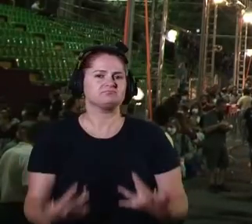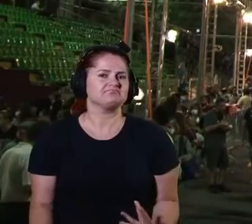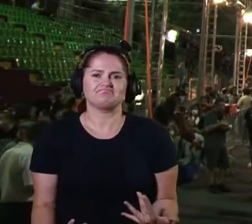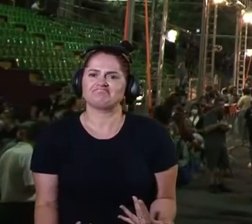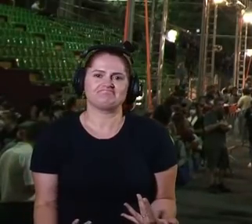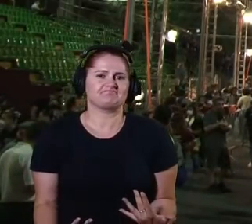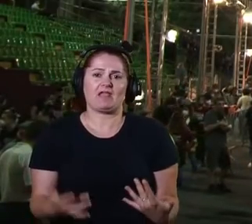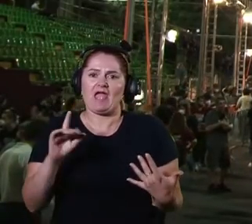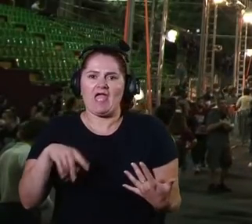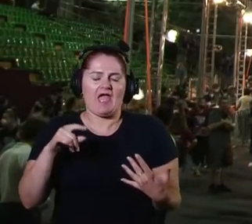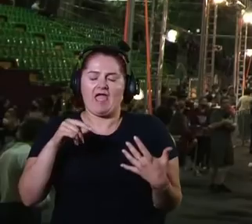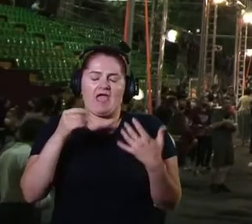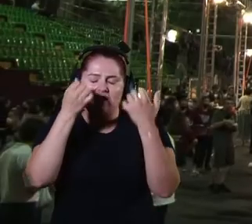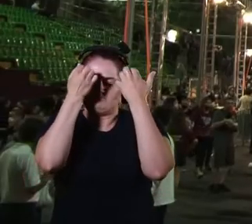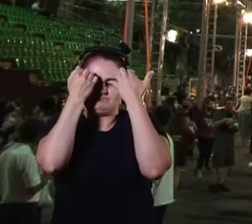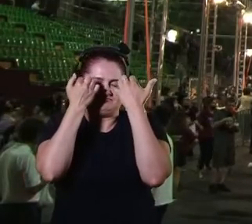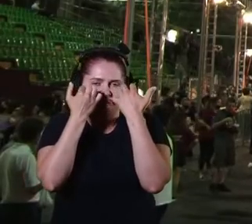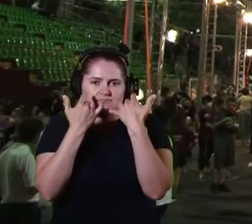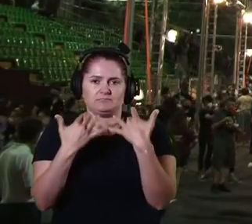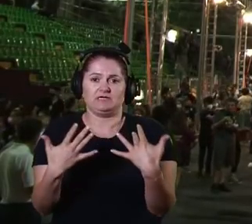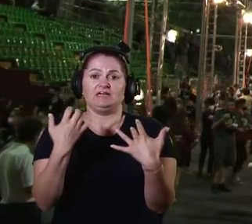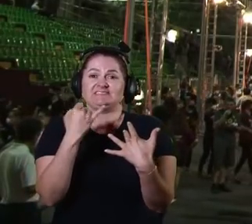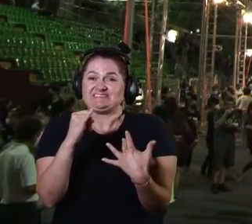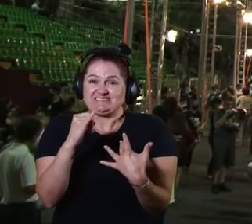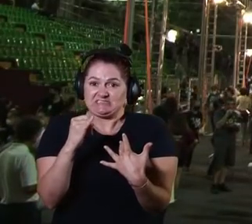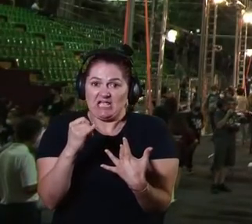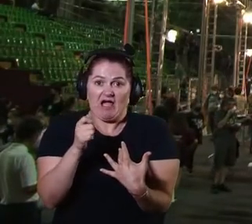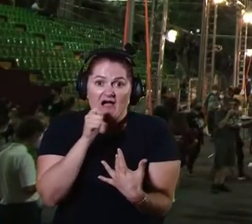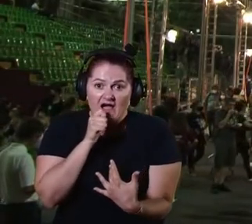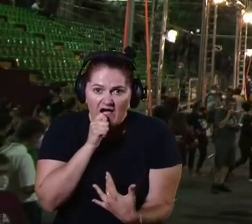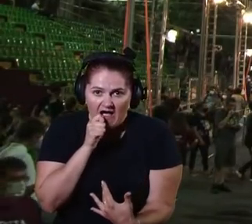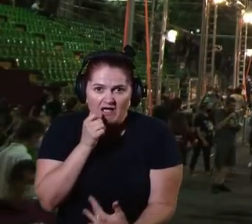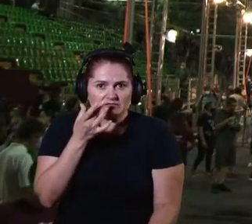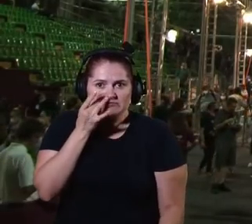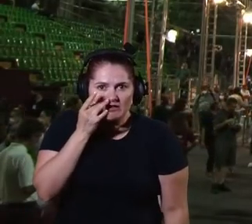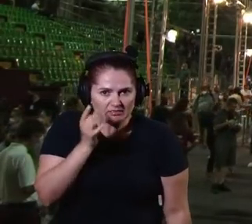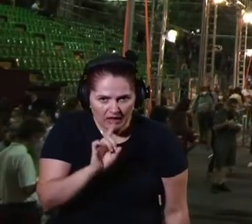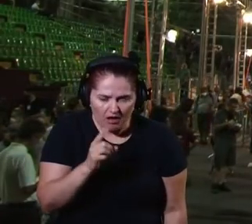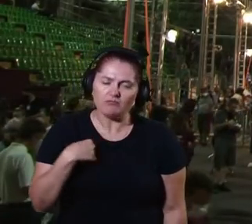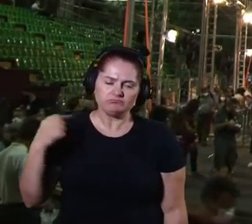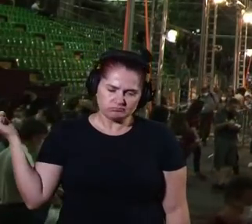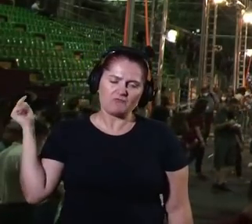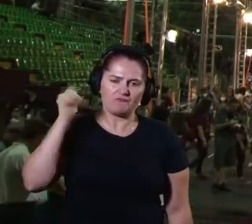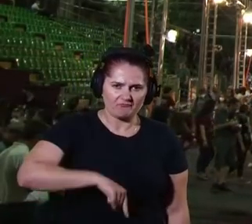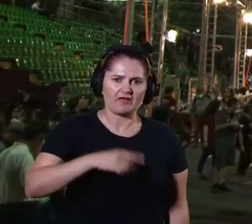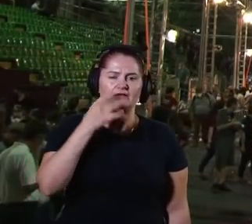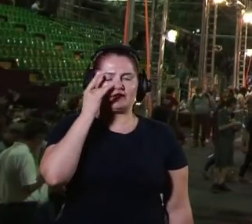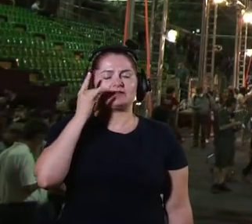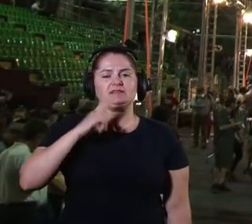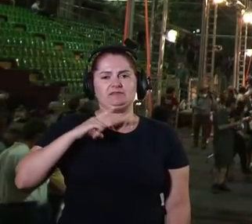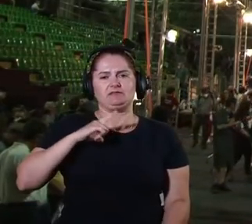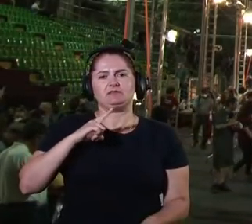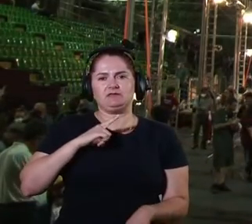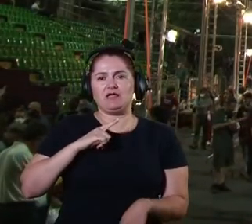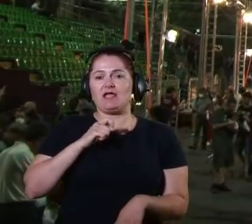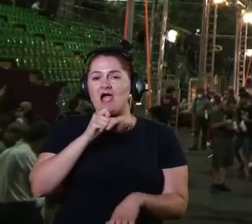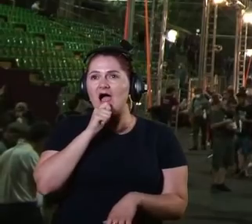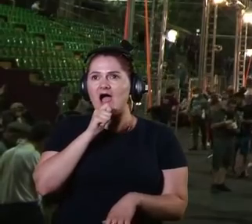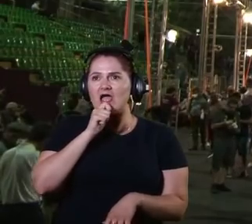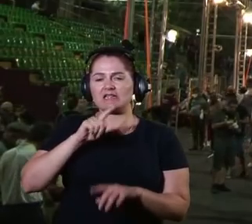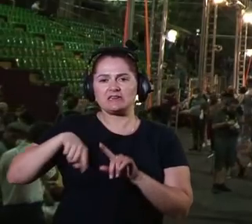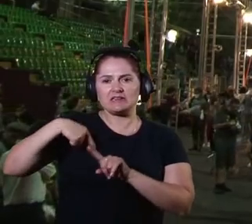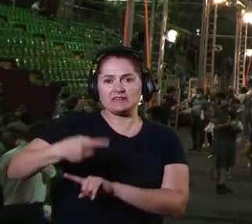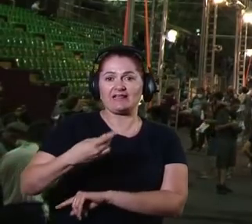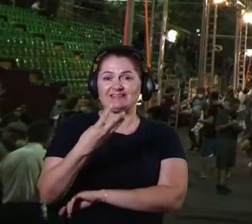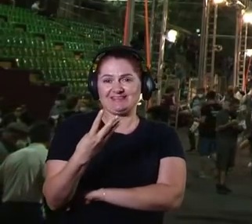uma coisa encantadora. Quem não pode vir assistir, que venha. Não perca, nós temos ainda 3